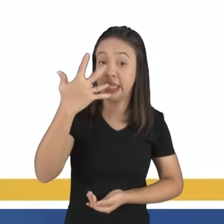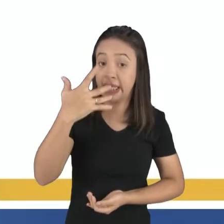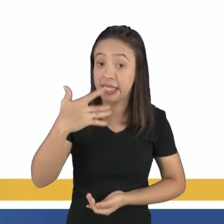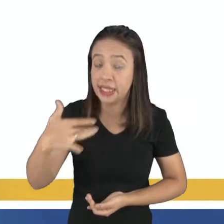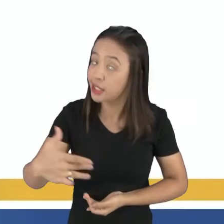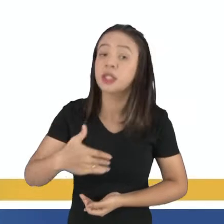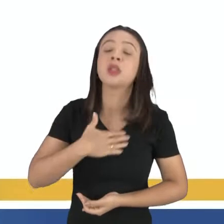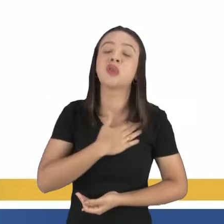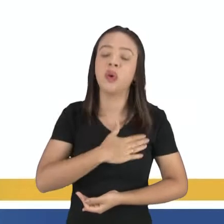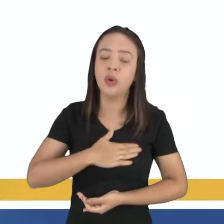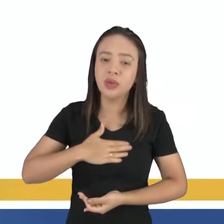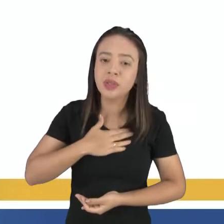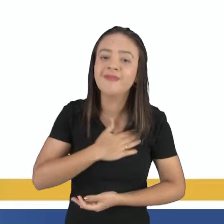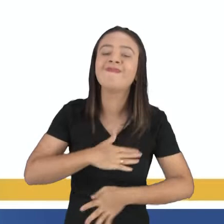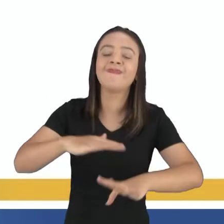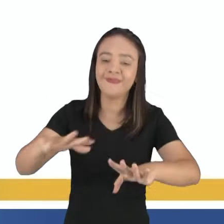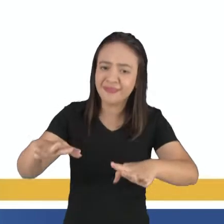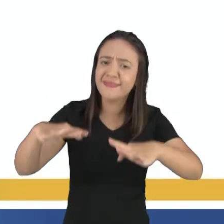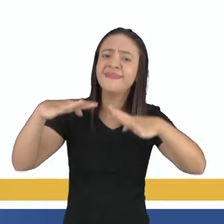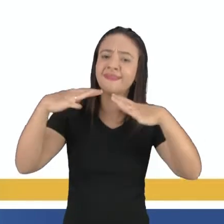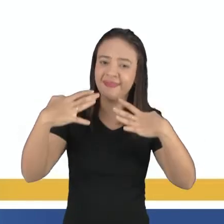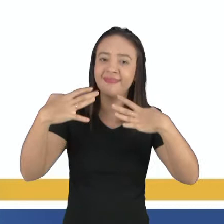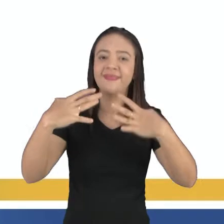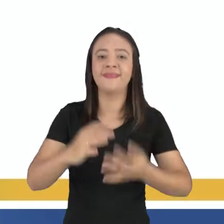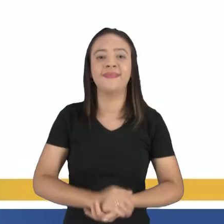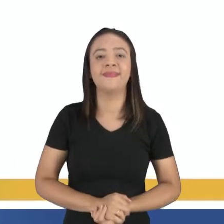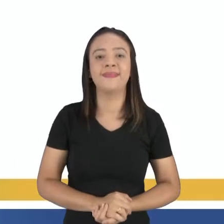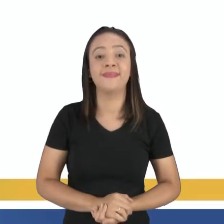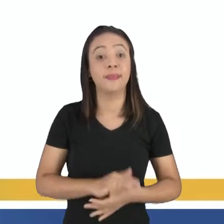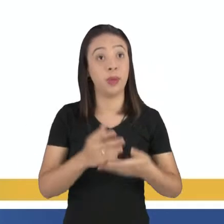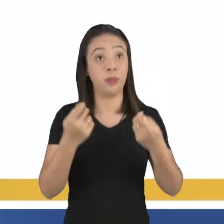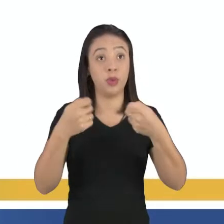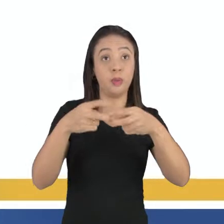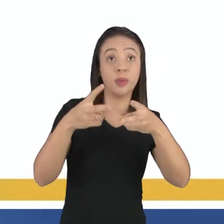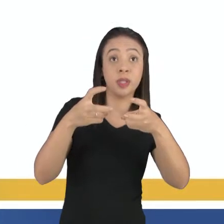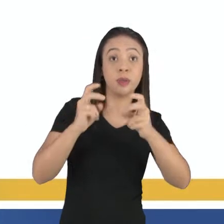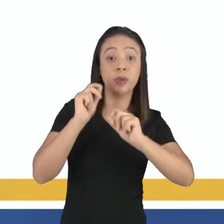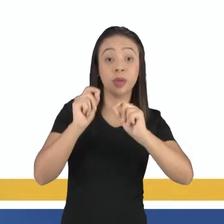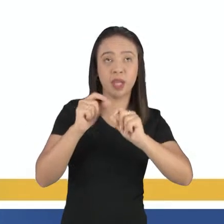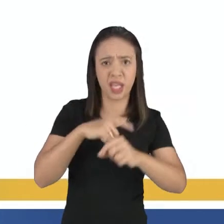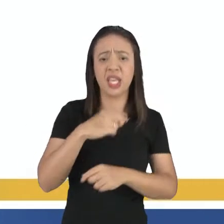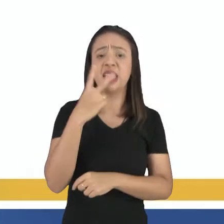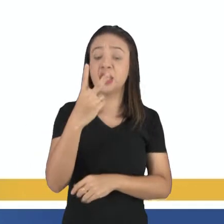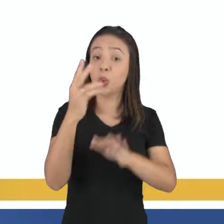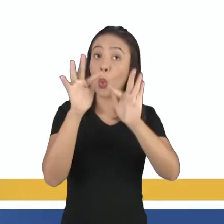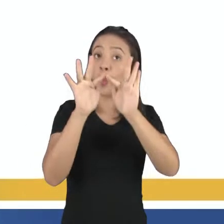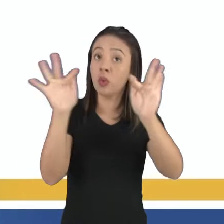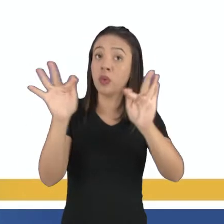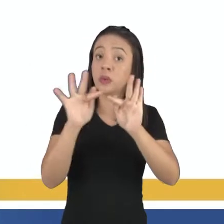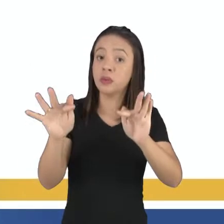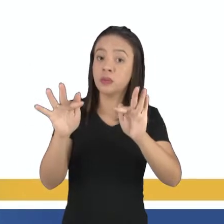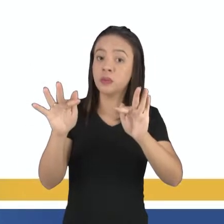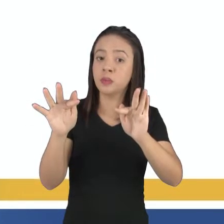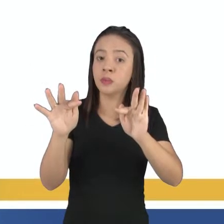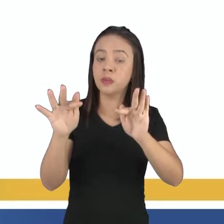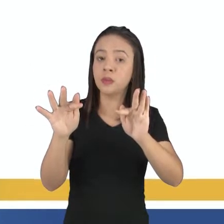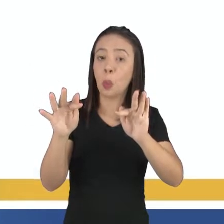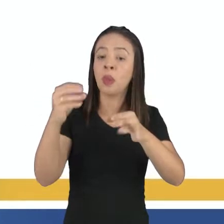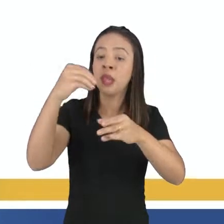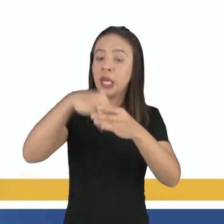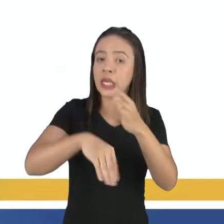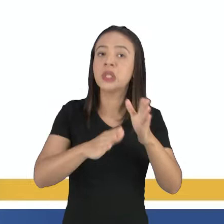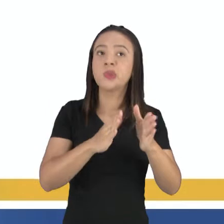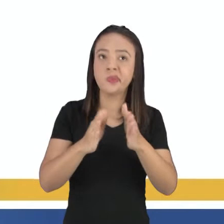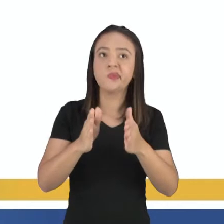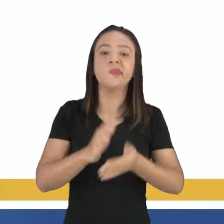criança gostava de que lhe dessem atenção. Nós podemos observar que há duas orações que compõem aqui esse período,